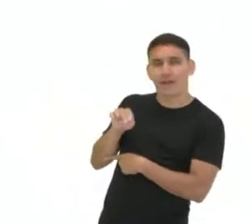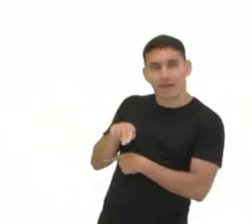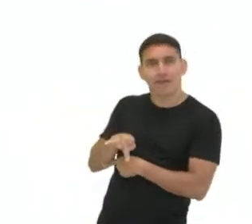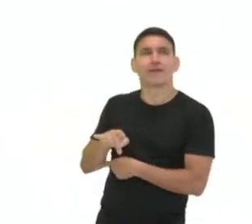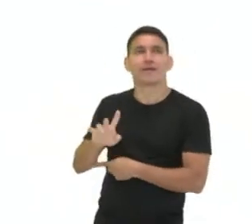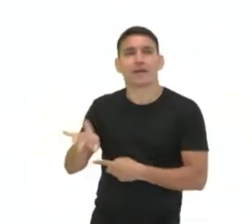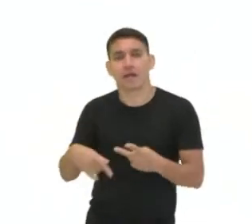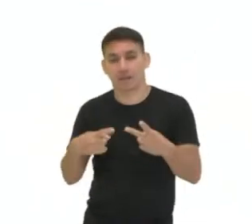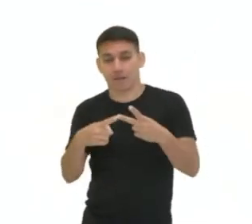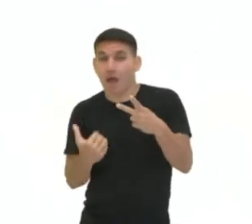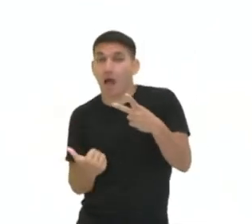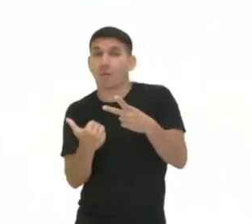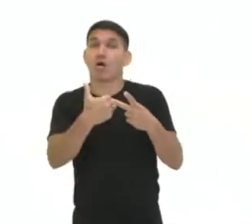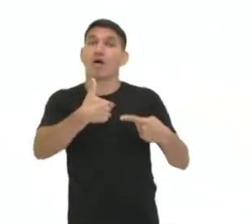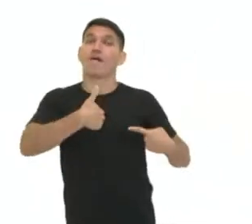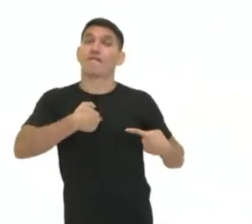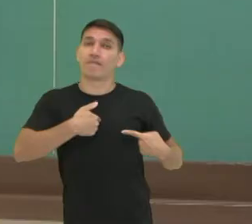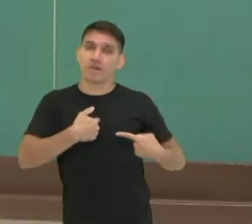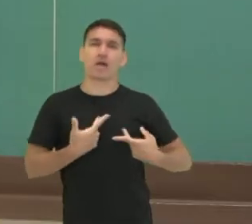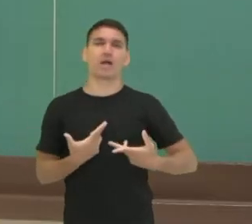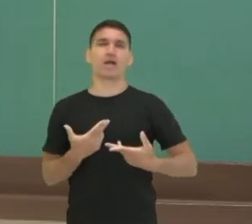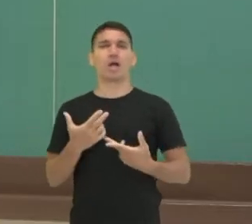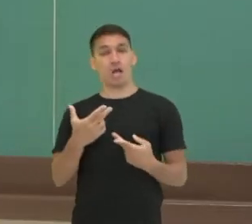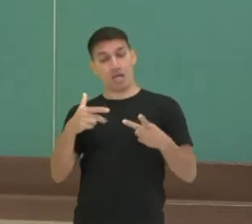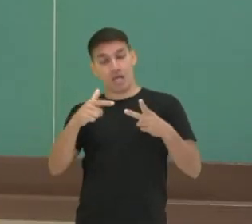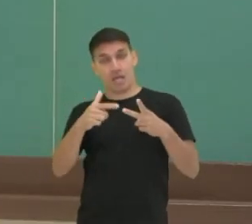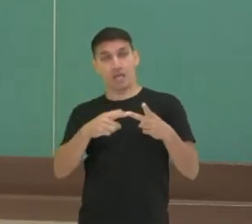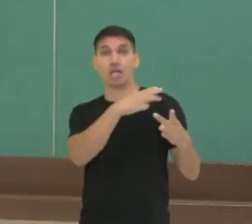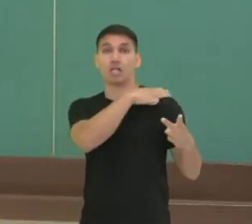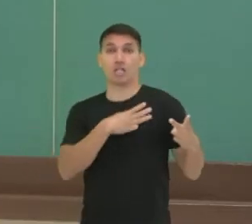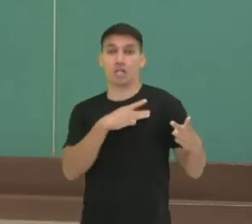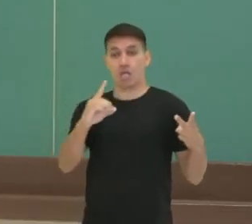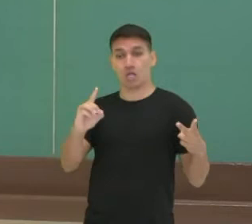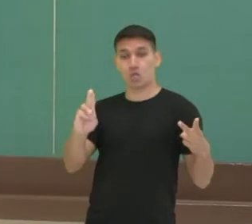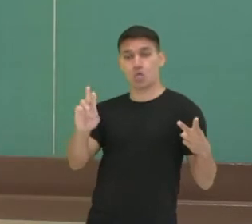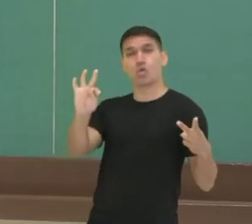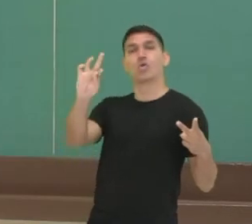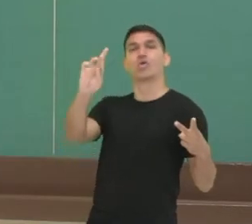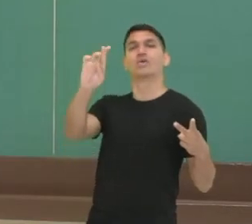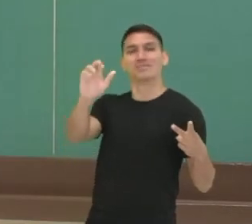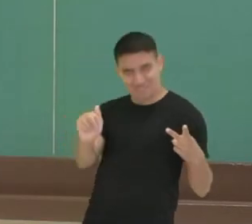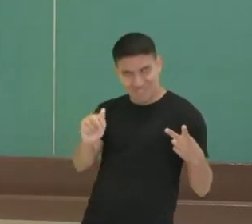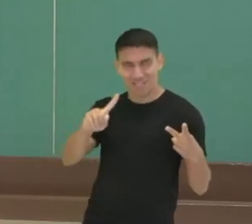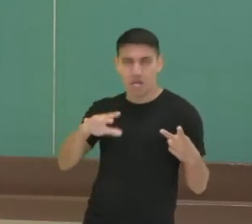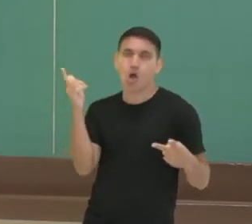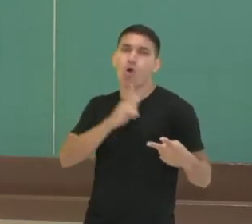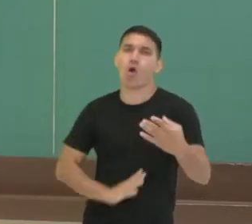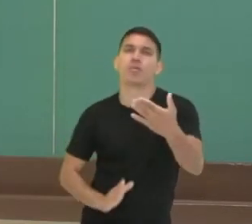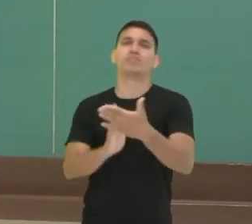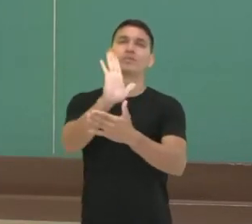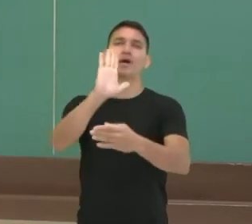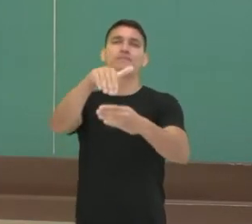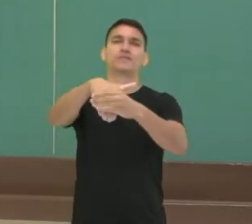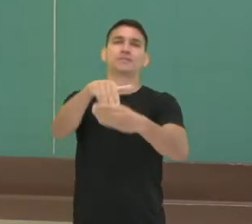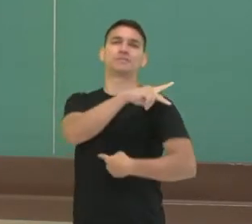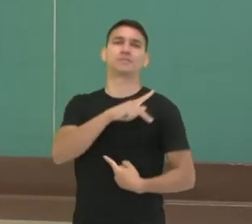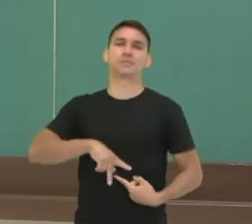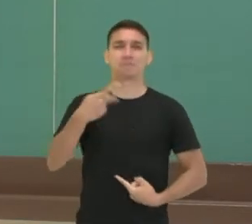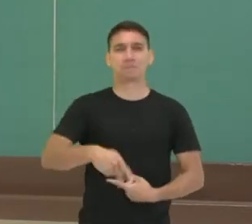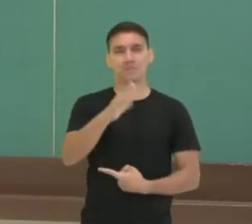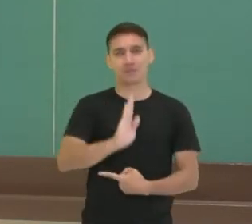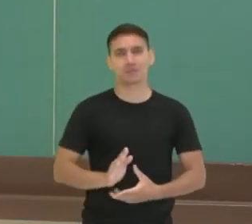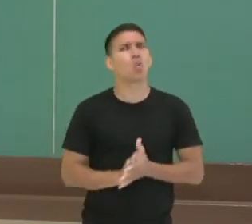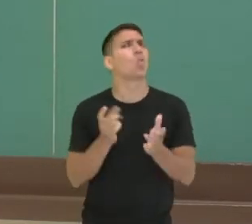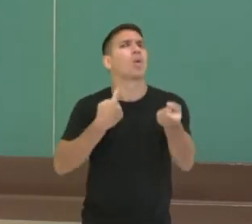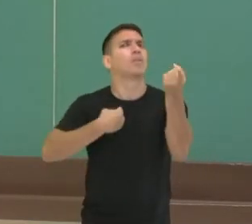o Vargas, o Dutra, com o apoio de Vargas, consegue se eleger presidente do Brasil. E o que